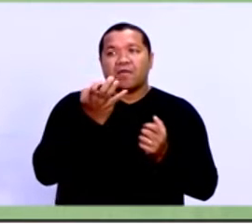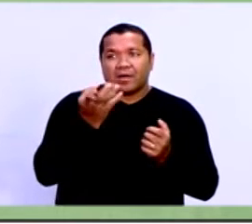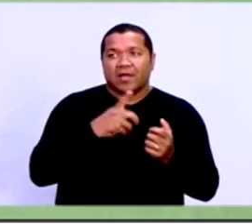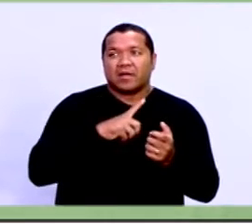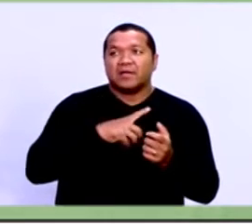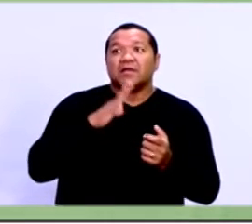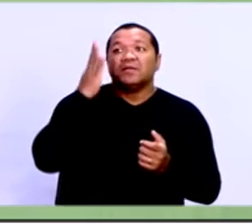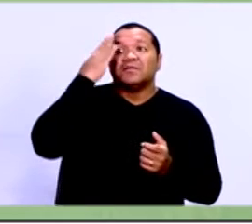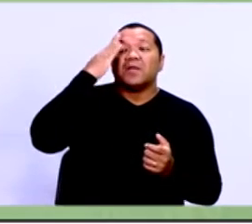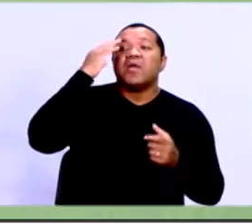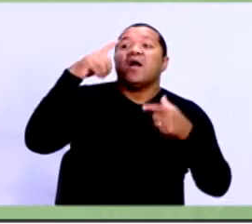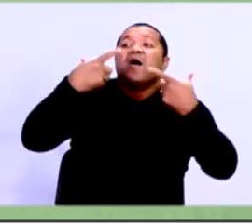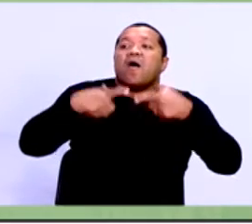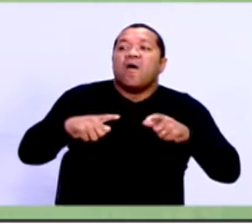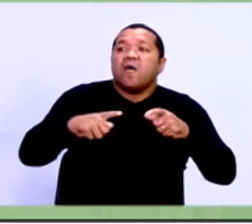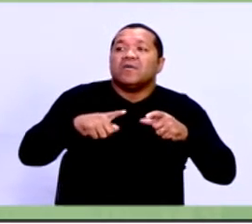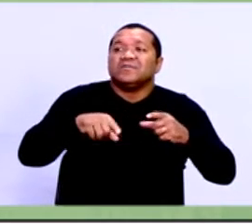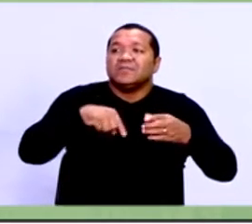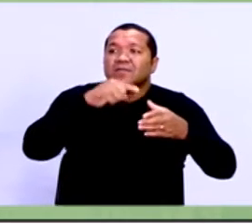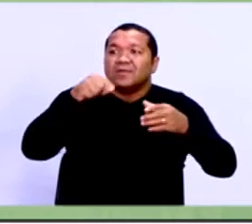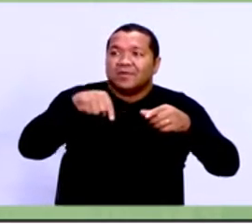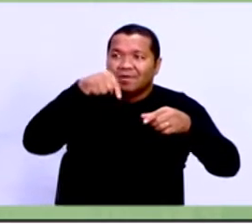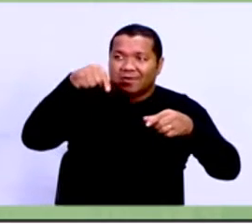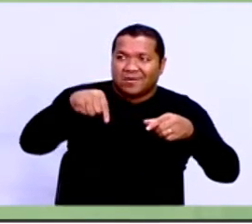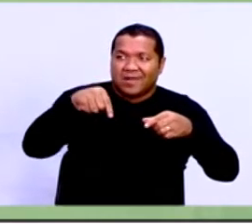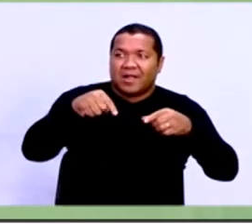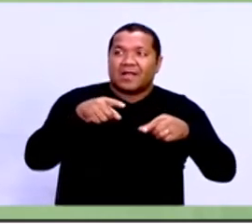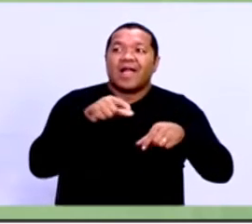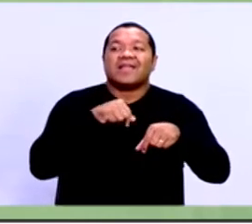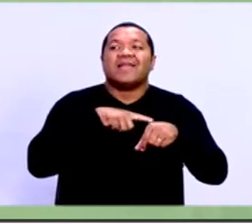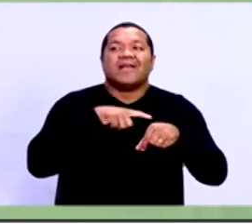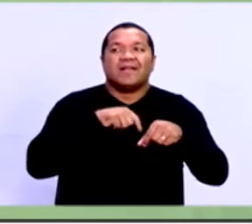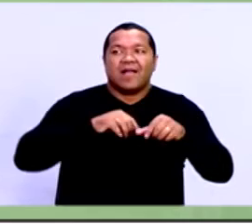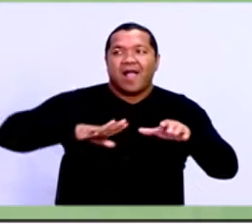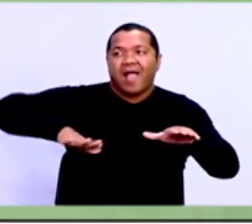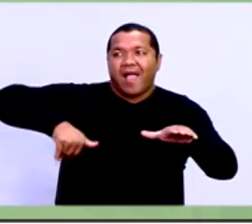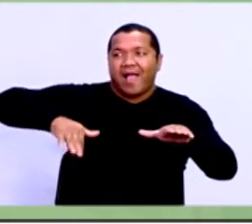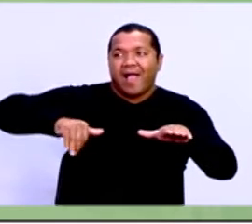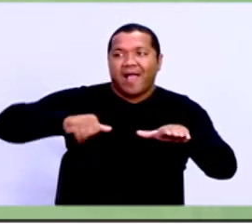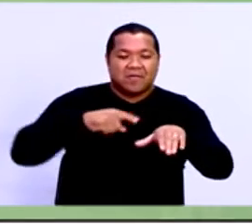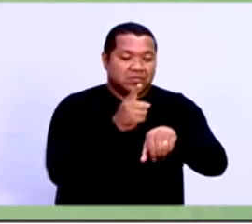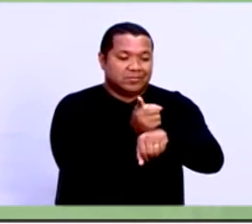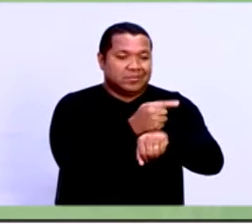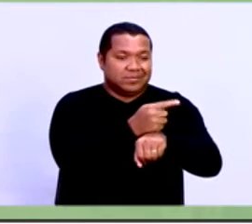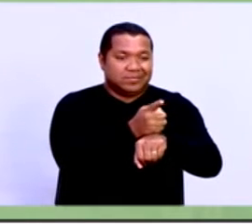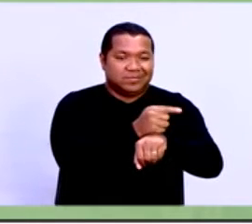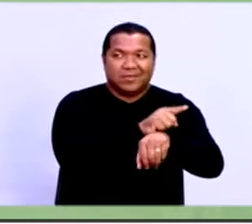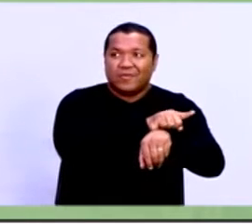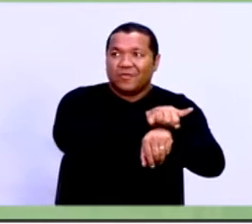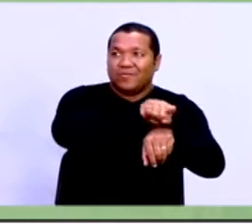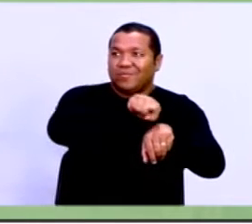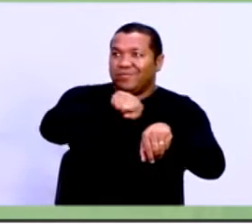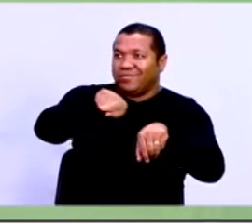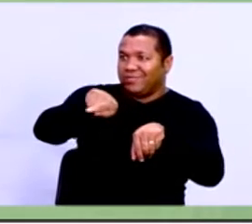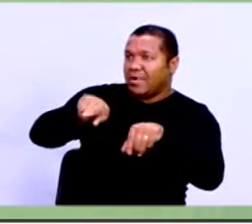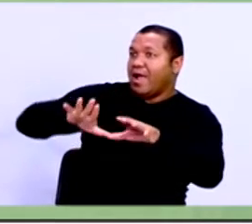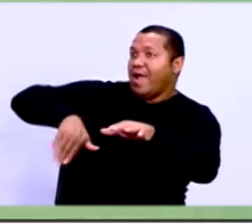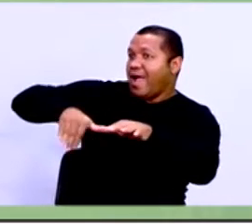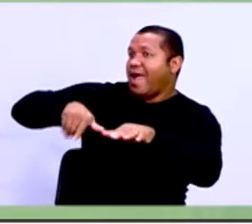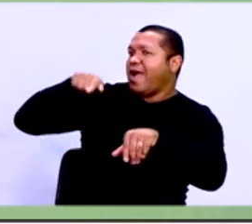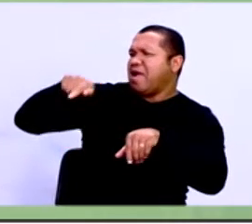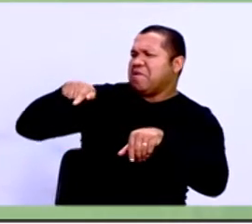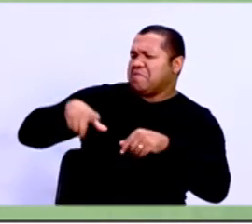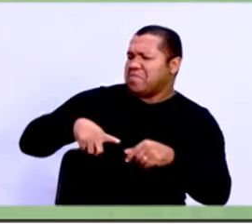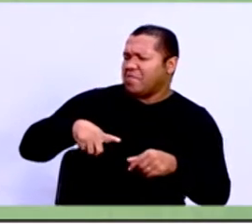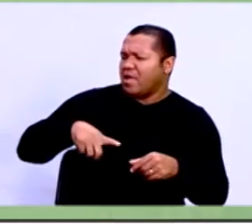usuário que ela aponte para a praia onde temos o hotel aí o desenvolvedor fica em